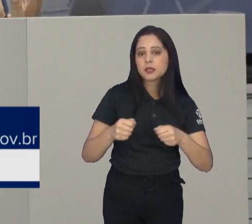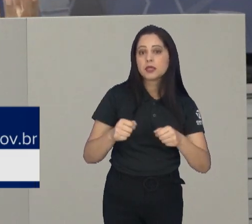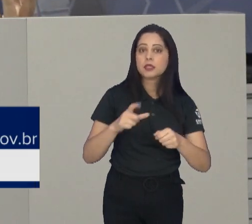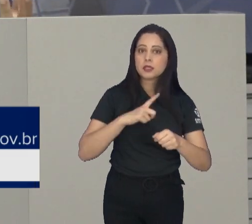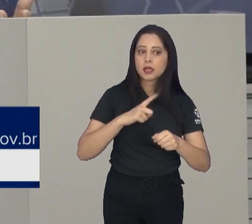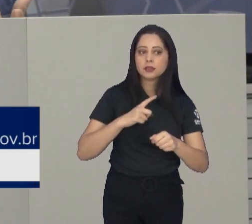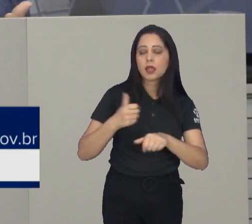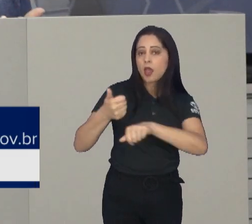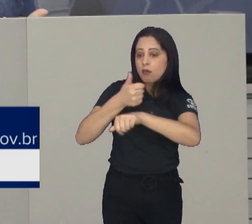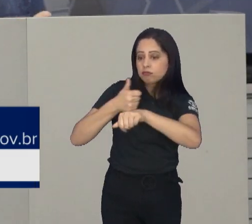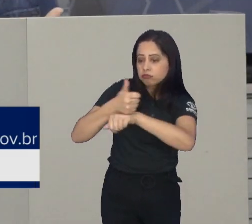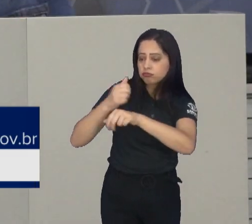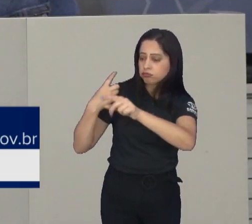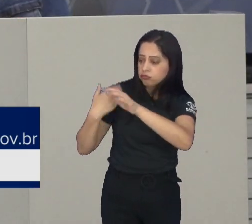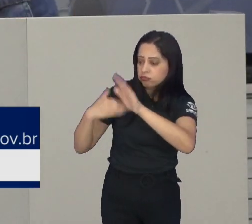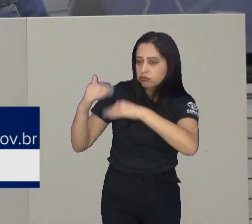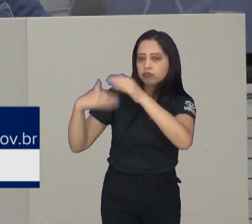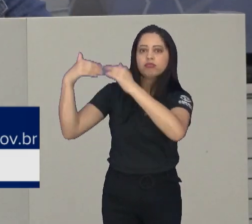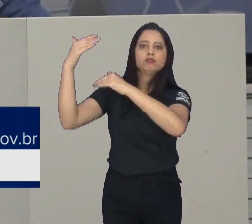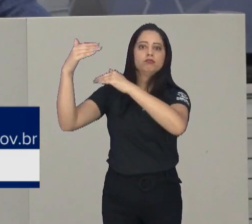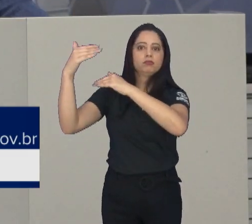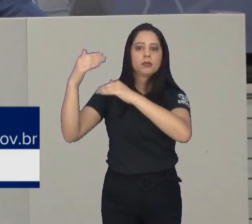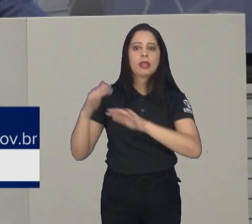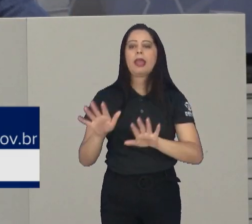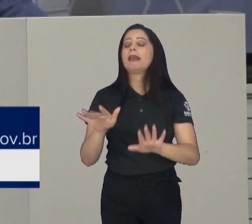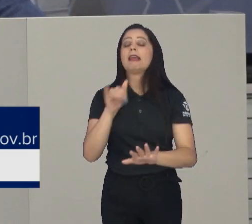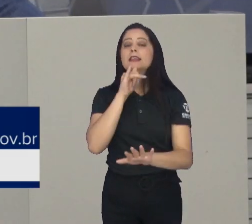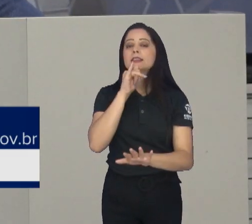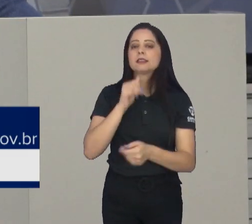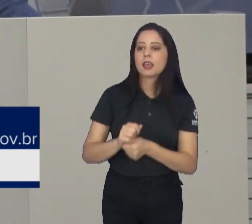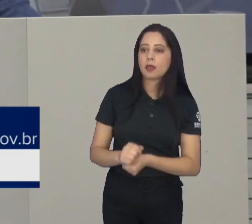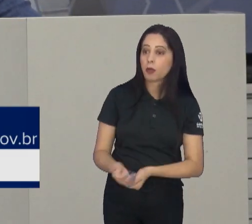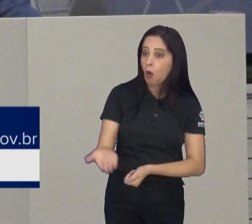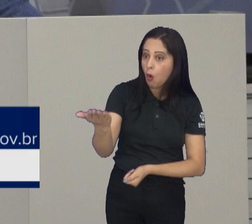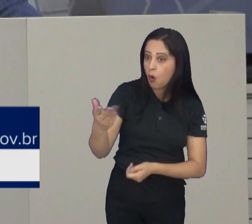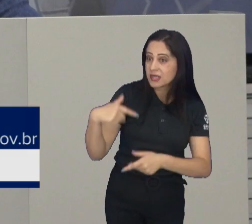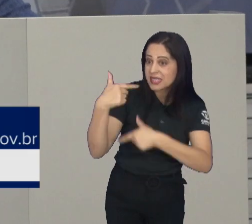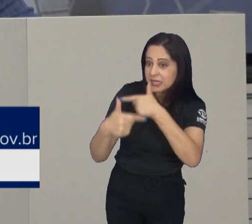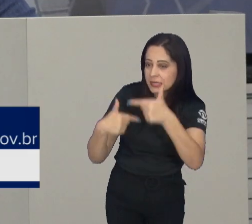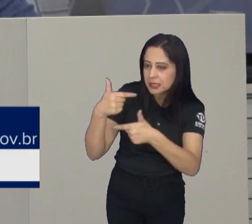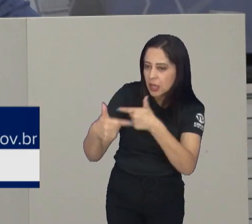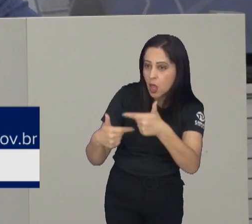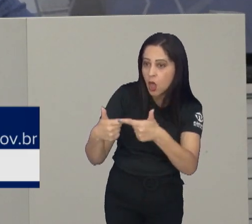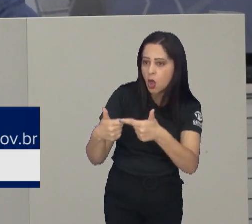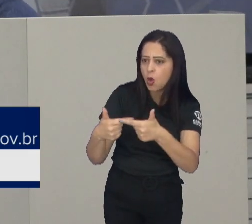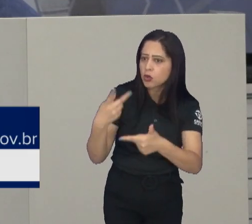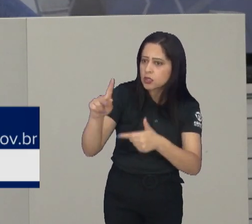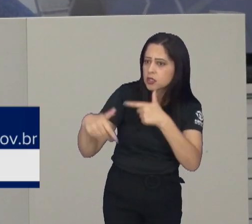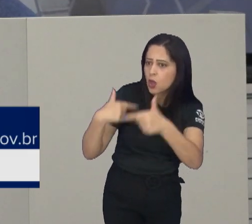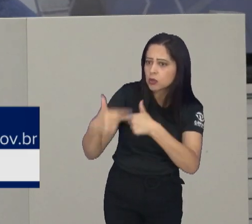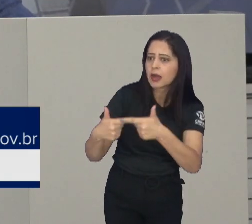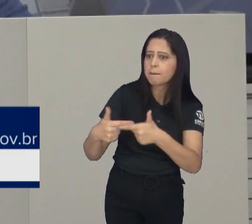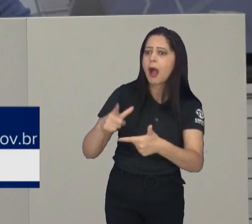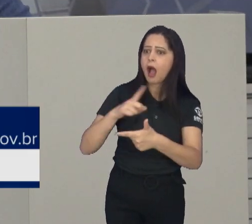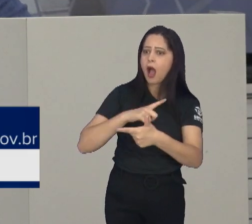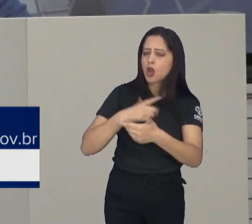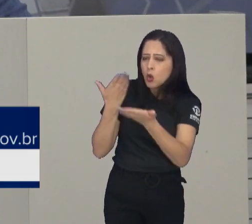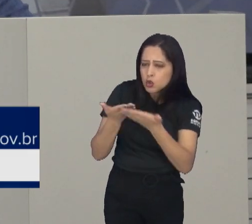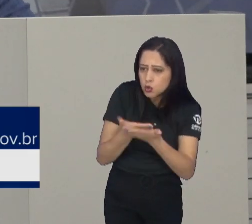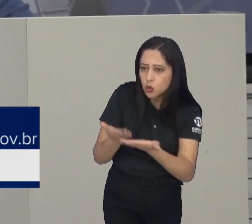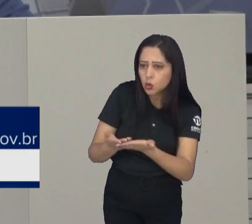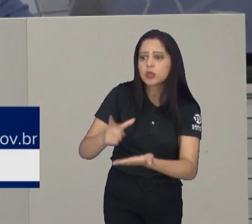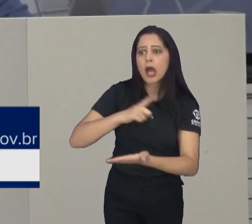né? Que vai falar para o professor: olha, professor, o seu trabalho, o seu empenho, o seu estudo é valorizado nessa